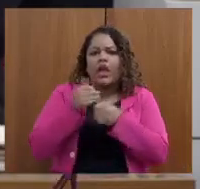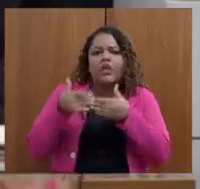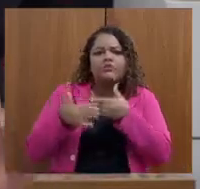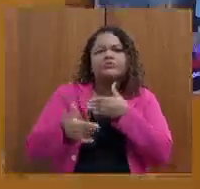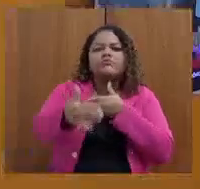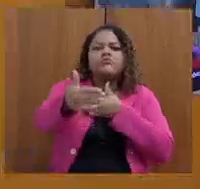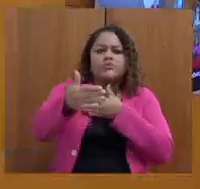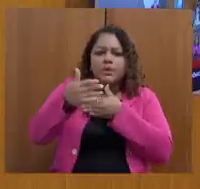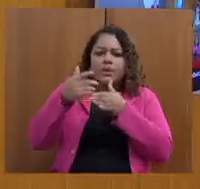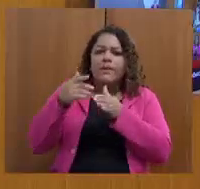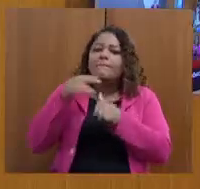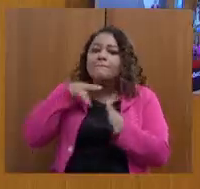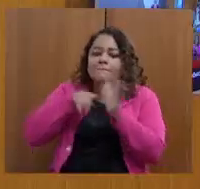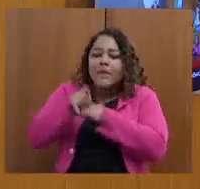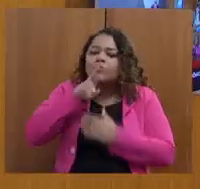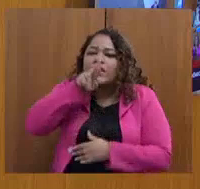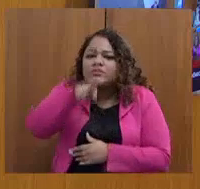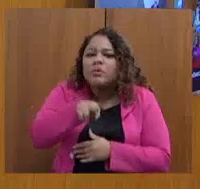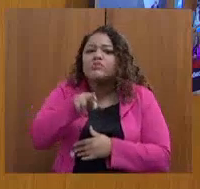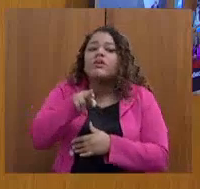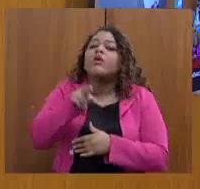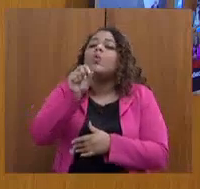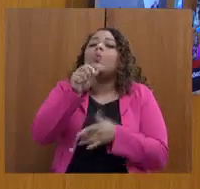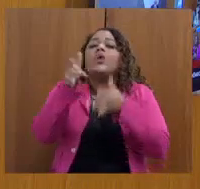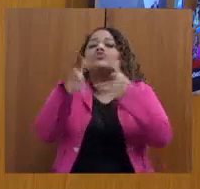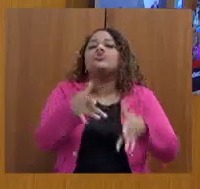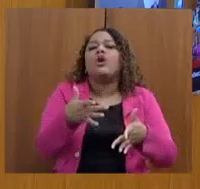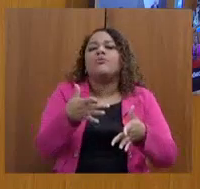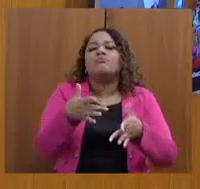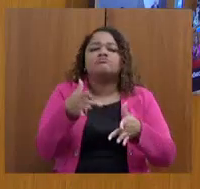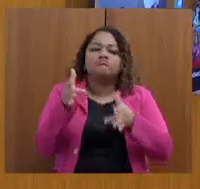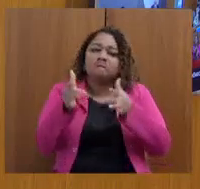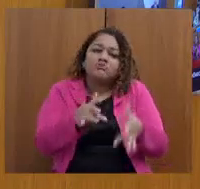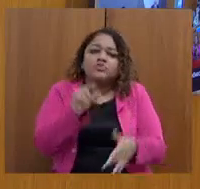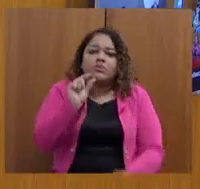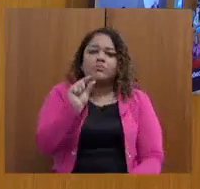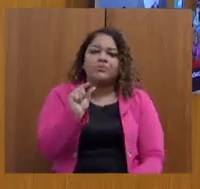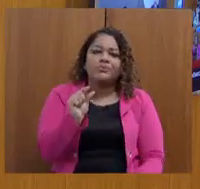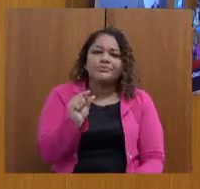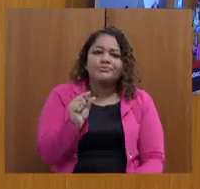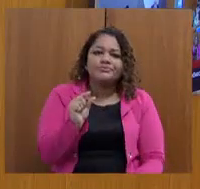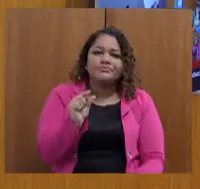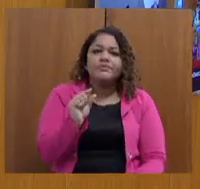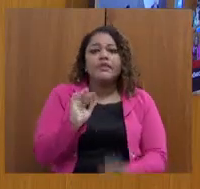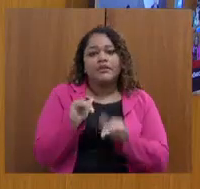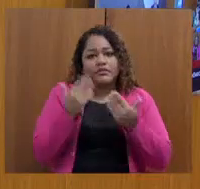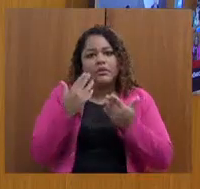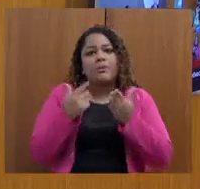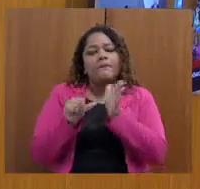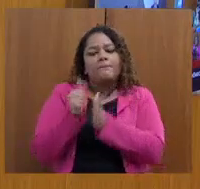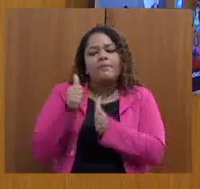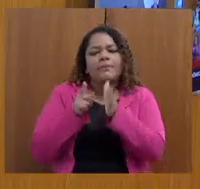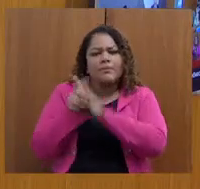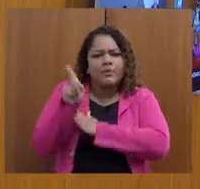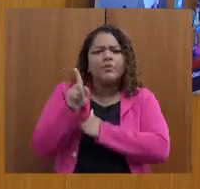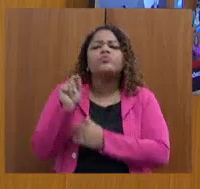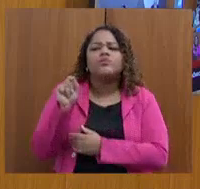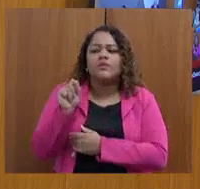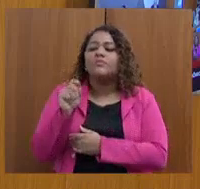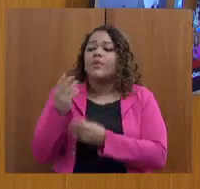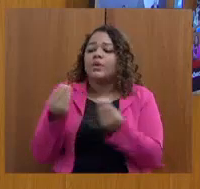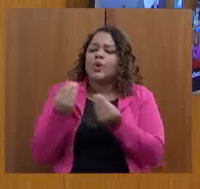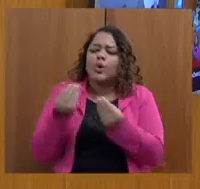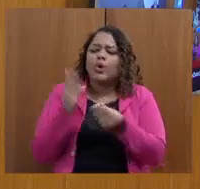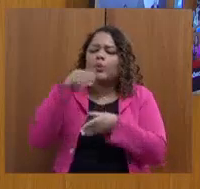essa pergunta fica muito pouco né então o meu primeiro questionamento é exatamente é como que dentro desse